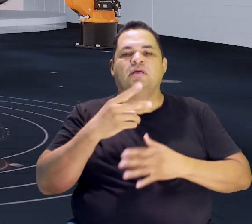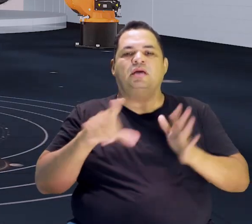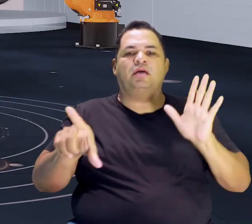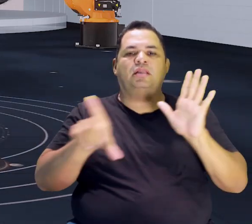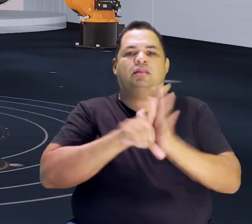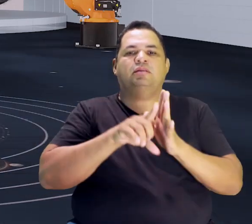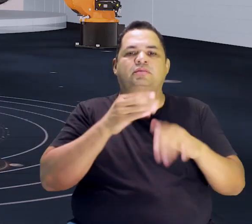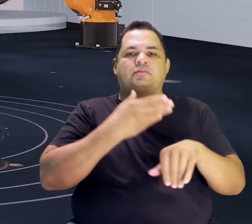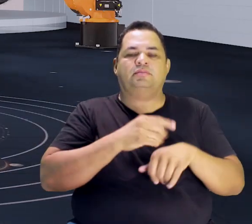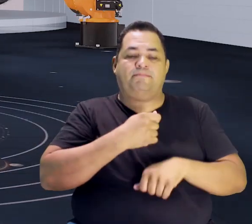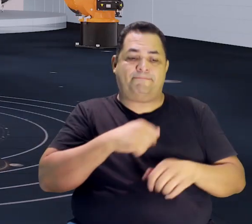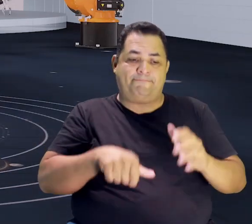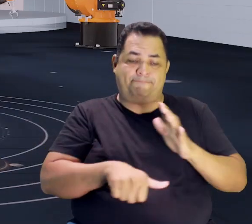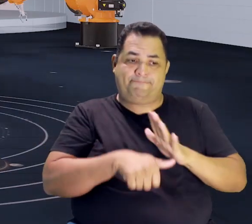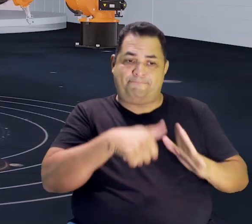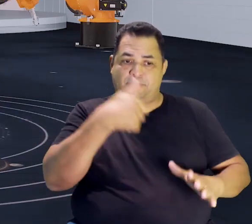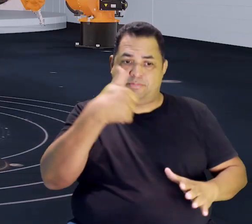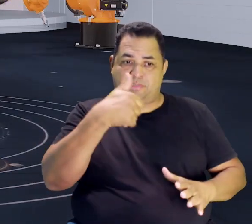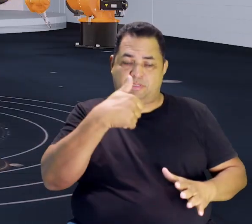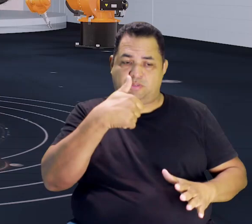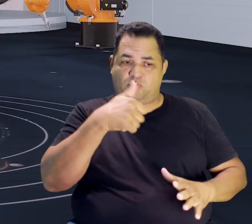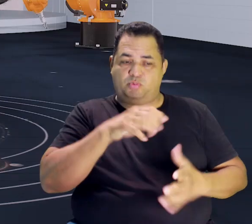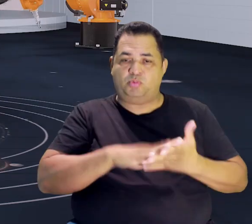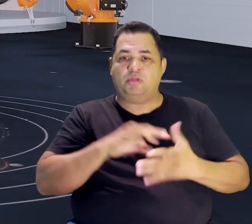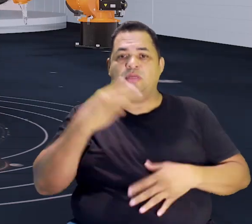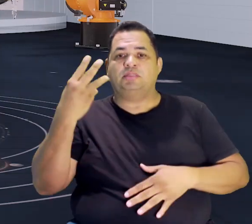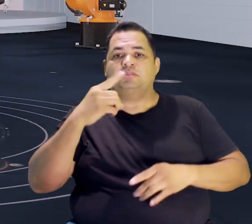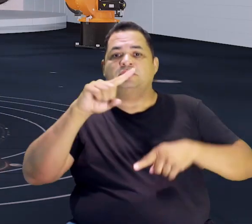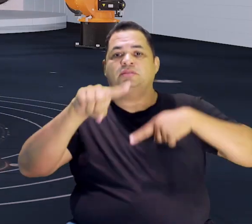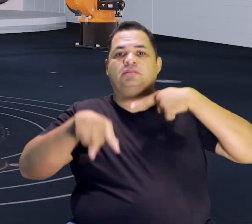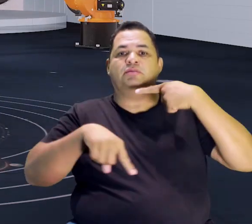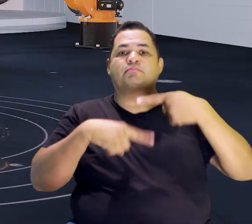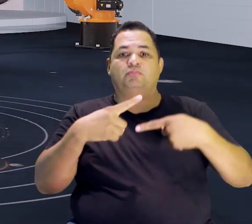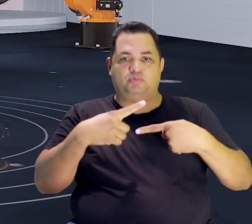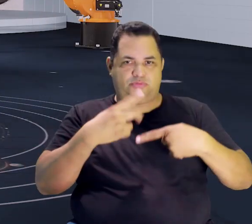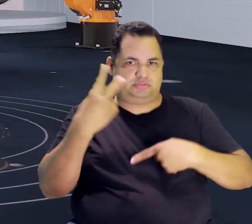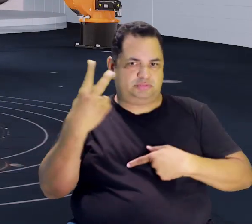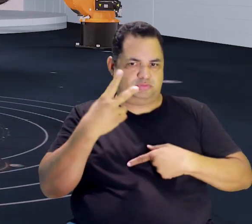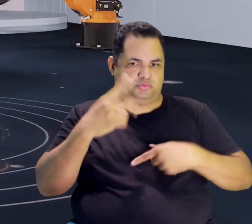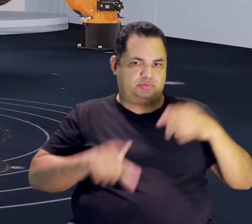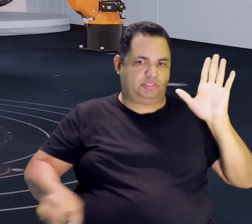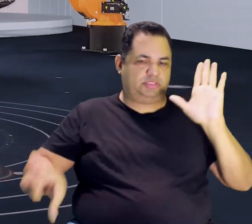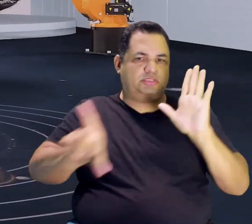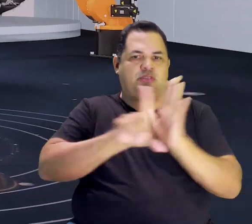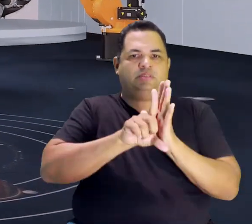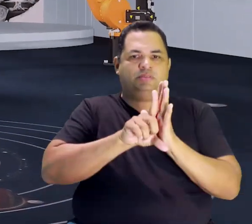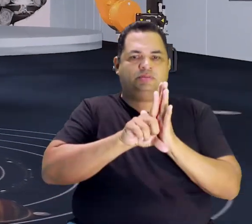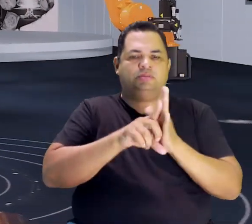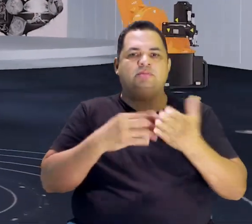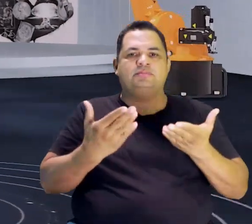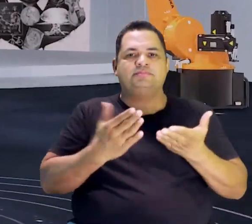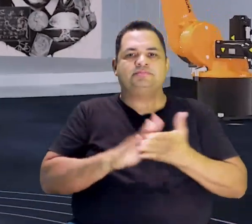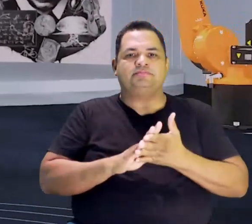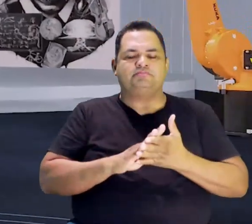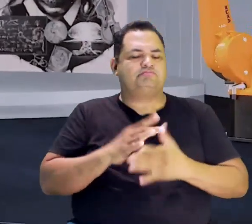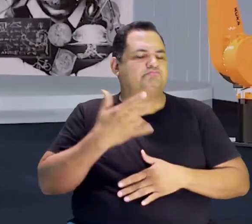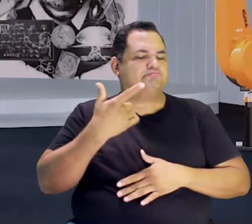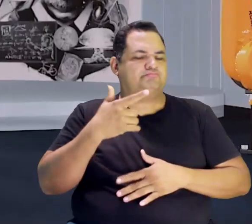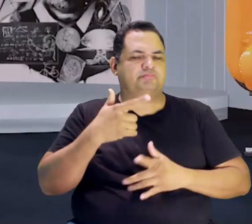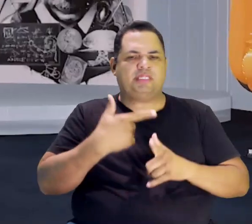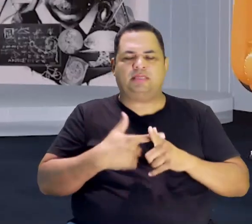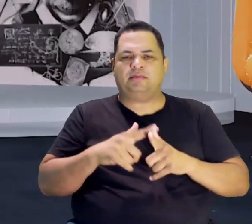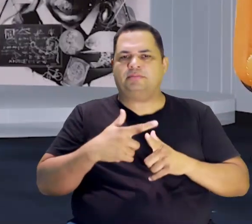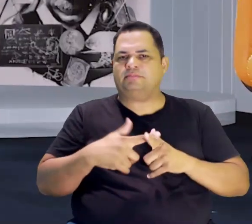trabalhar a primeira e a terceira e depois vamos trabalhar a segunda, tá bom? Então vai ser numa sequência diferente, mas não tem problema, as leis